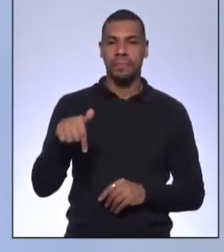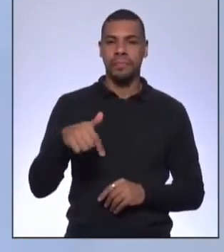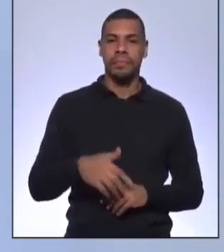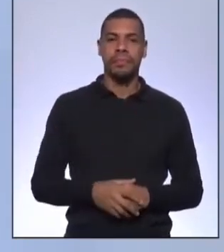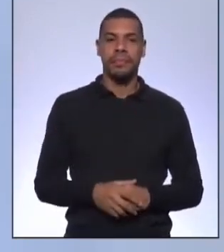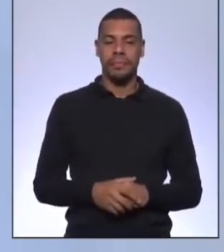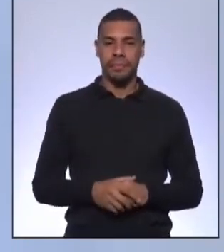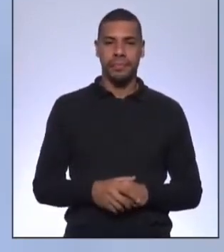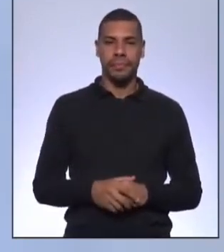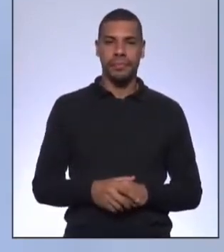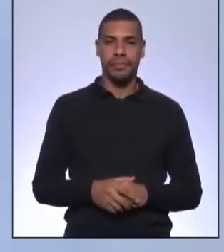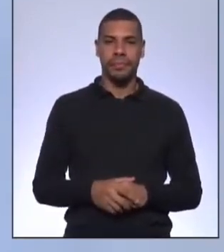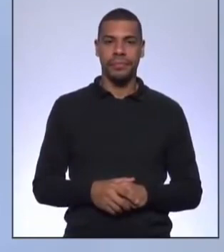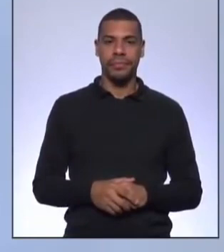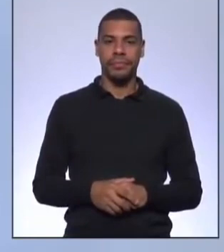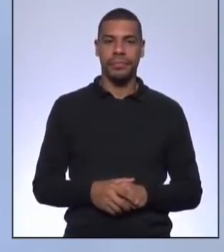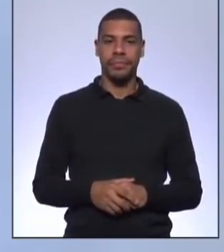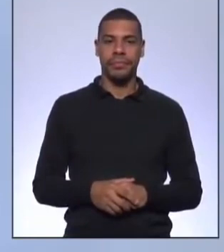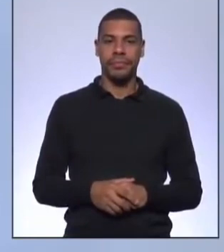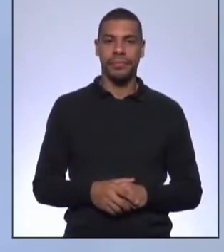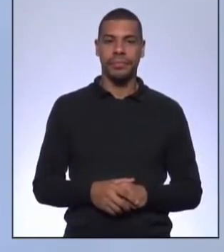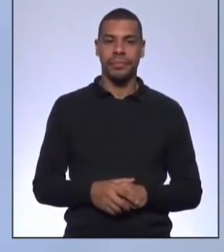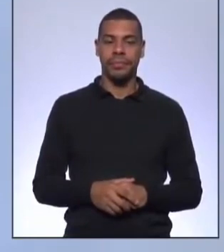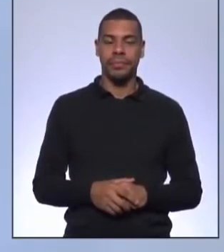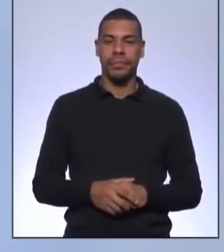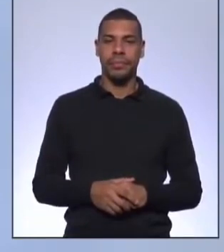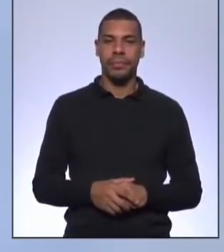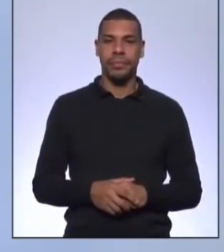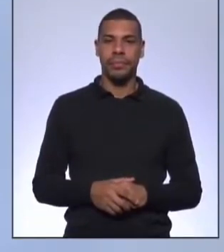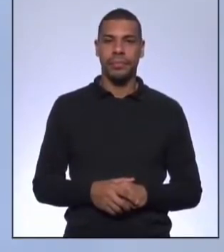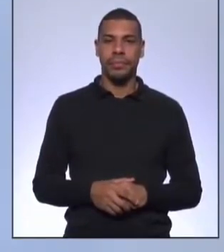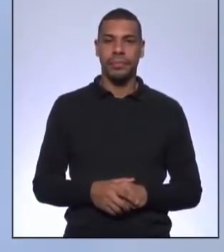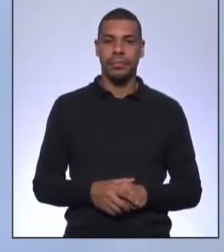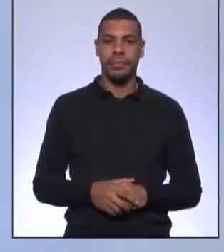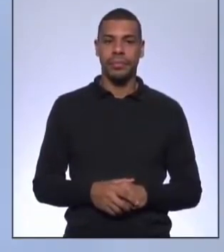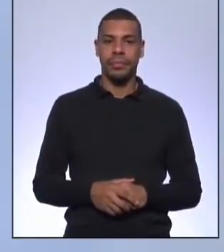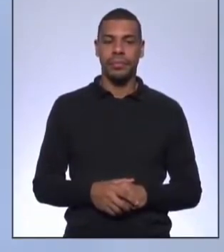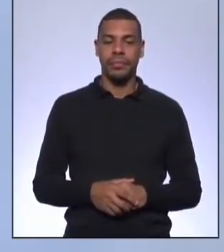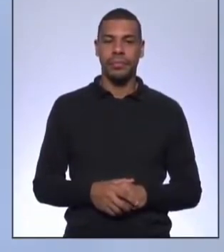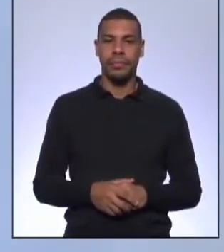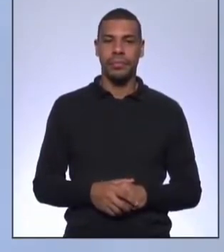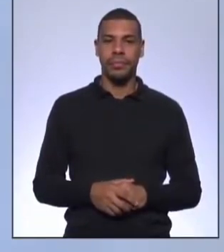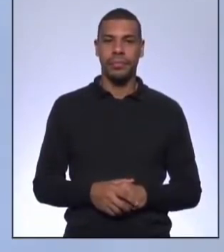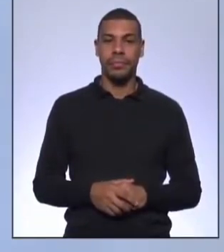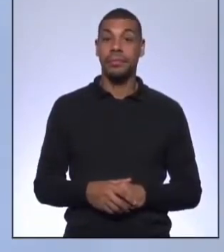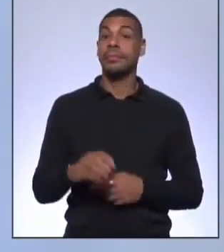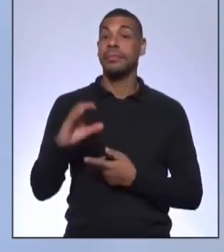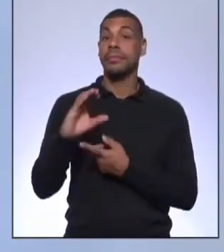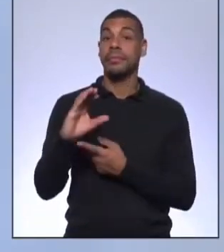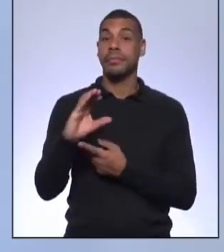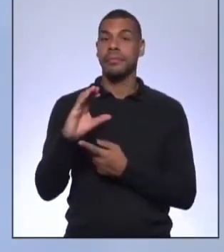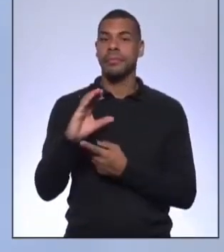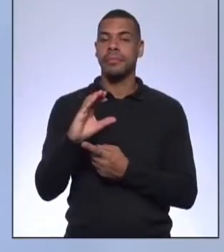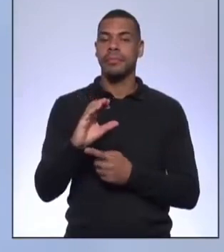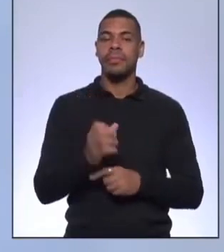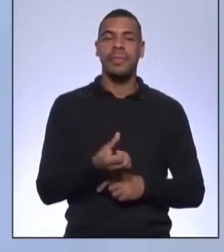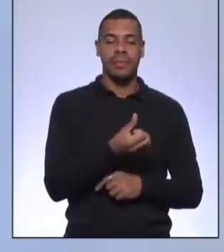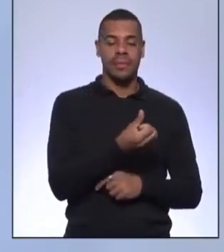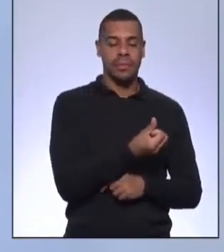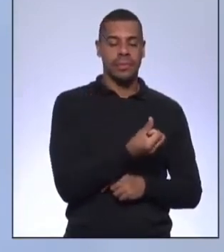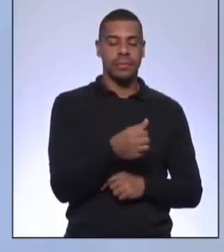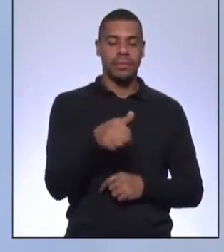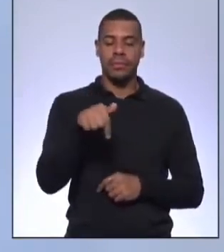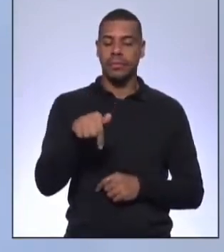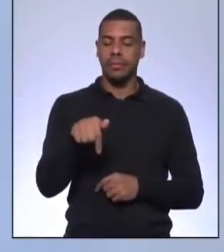e do 7. Legal. Portanto, temos aqui as coordenadas, né, do ponto B. C, Jonas. 6 e